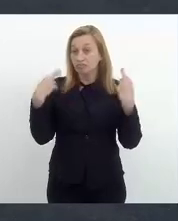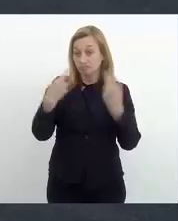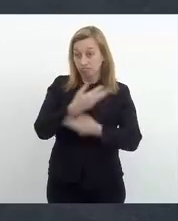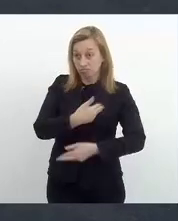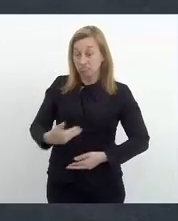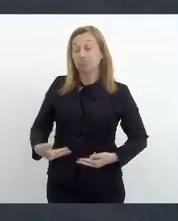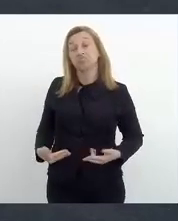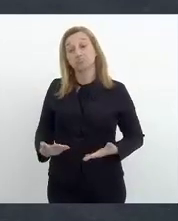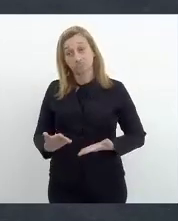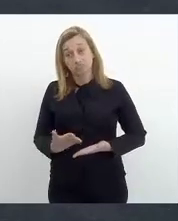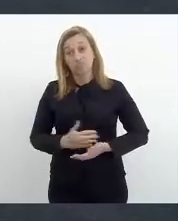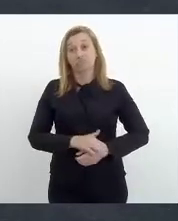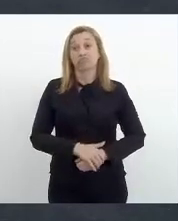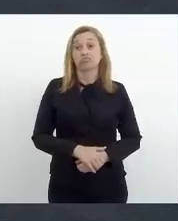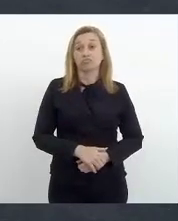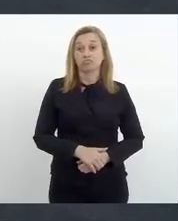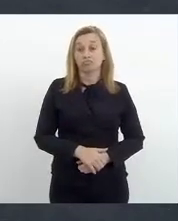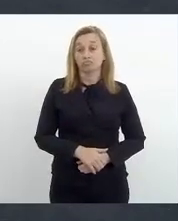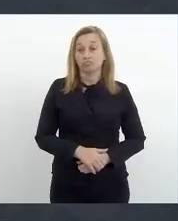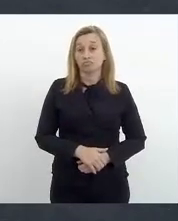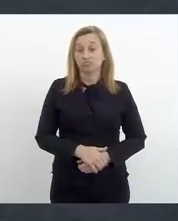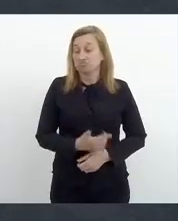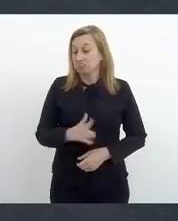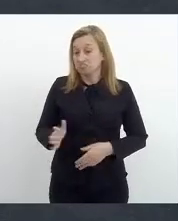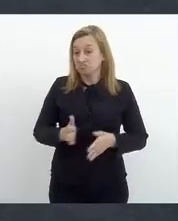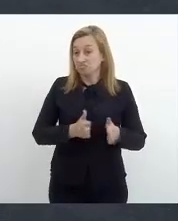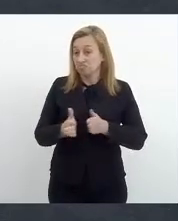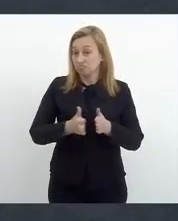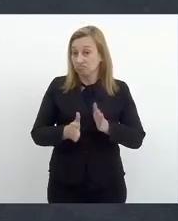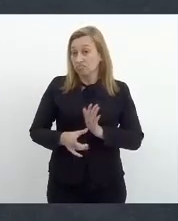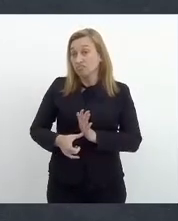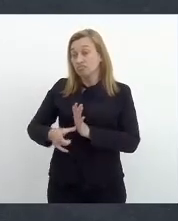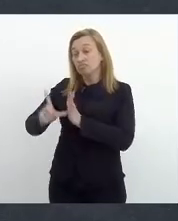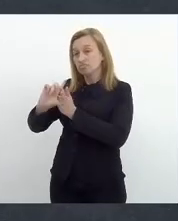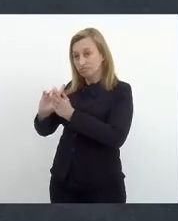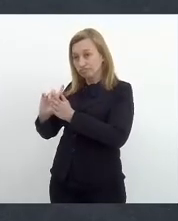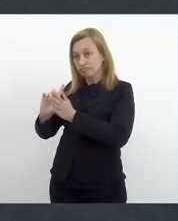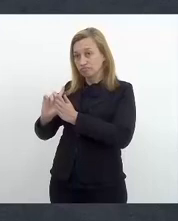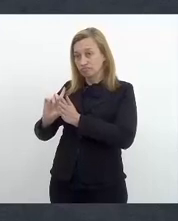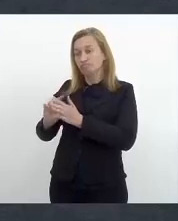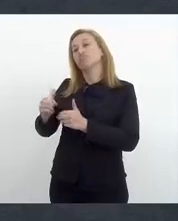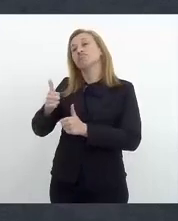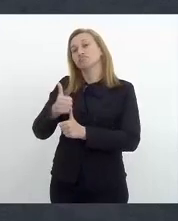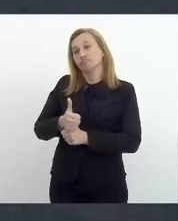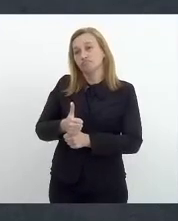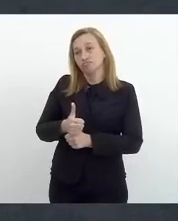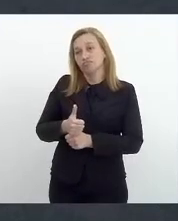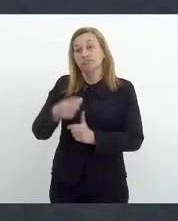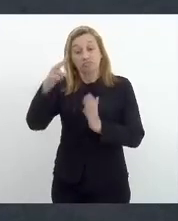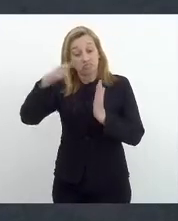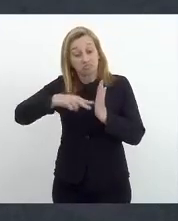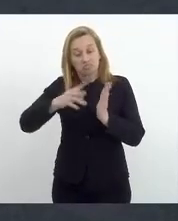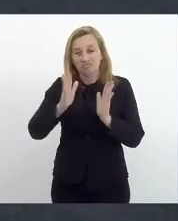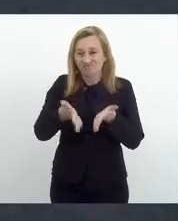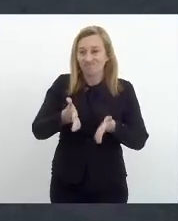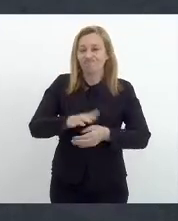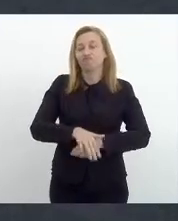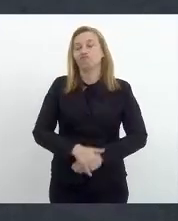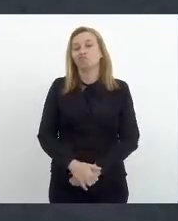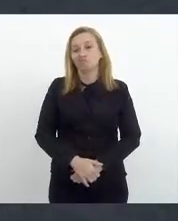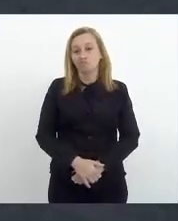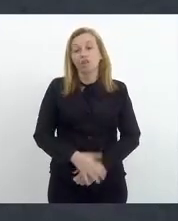pública eu sei que a gente tivesse acesso anterior ao substitutivo tentando fazer a leitura na hora